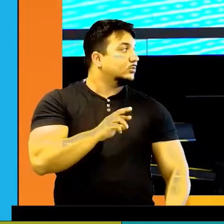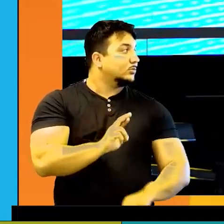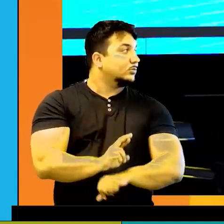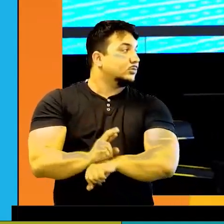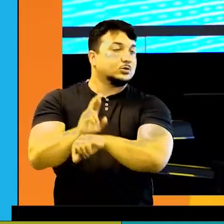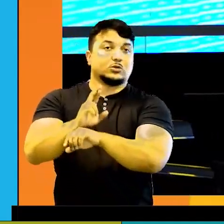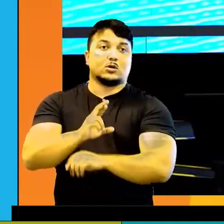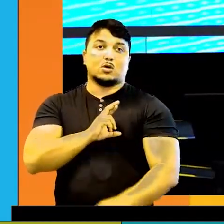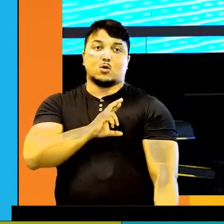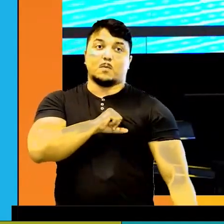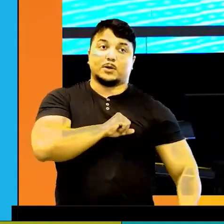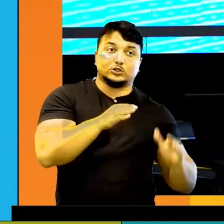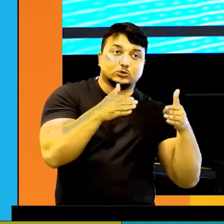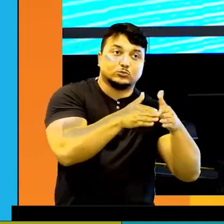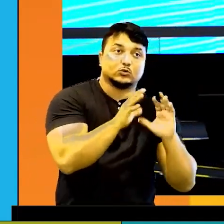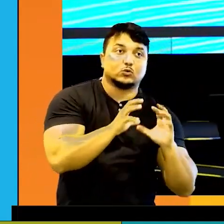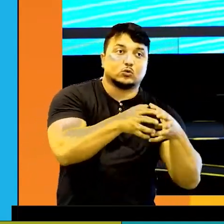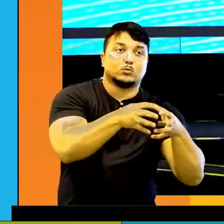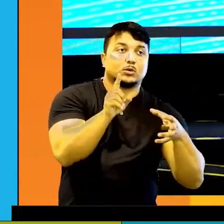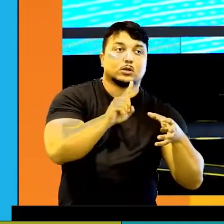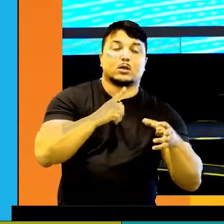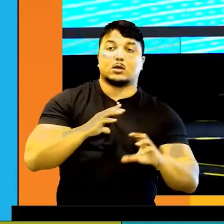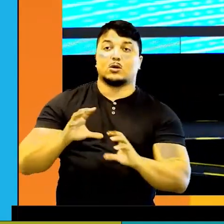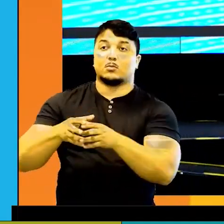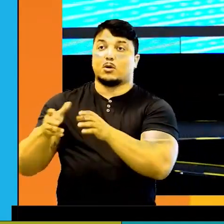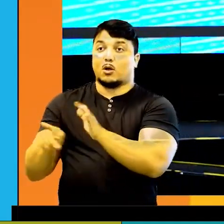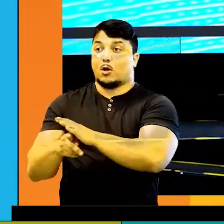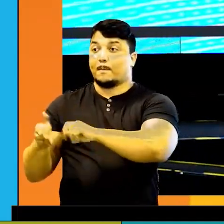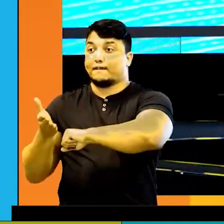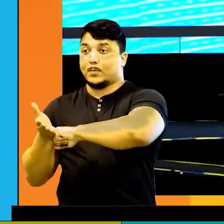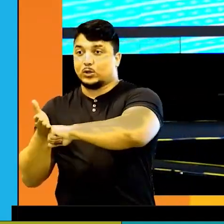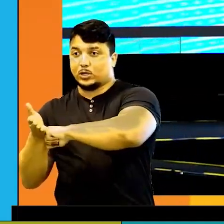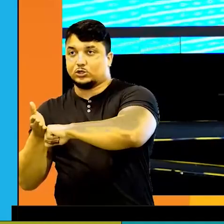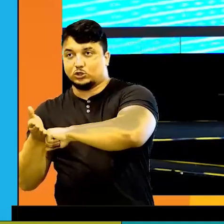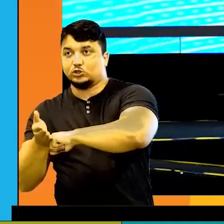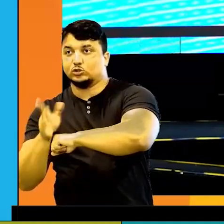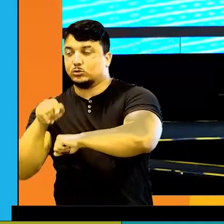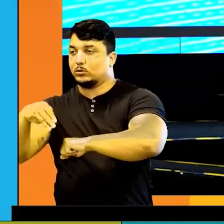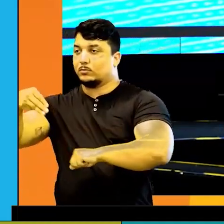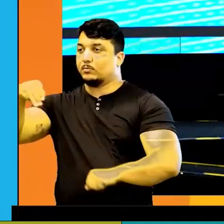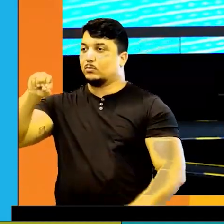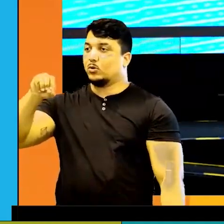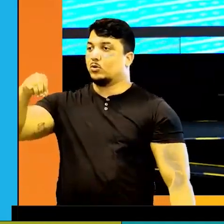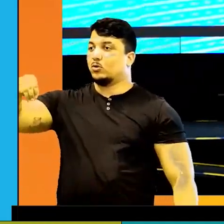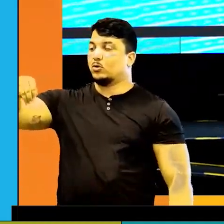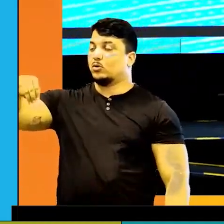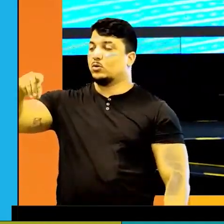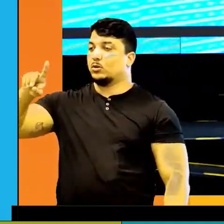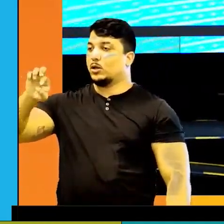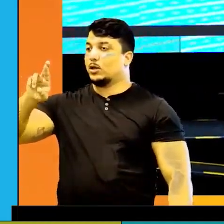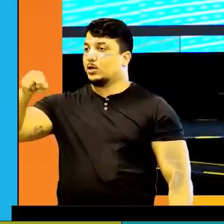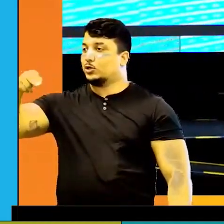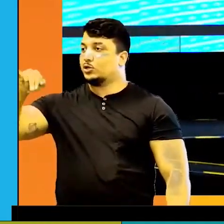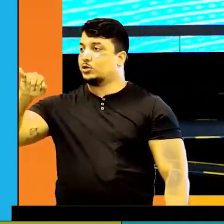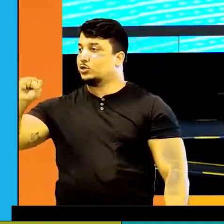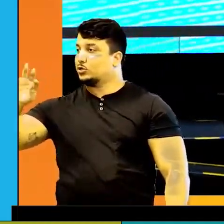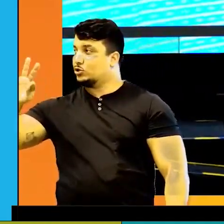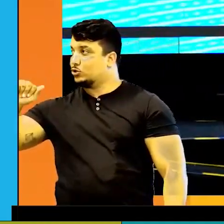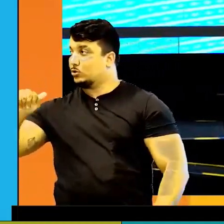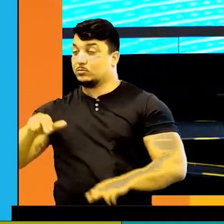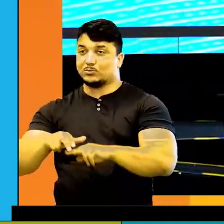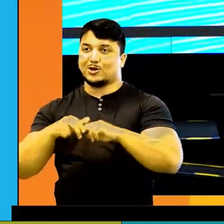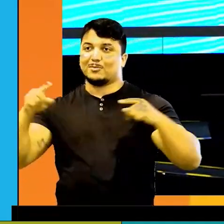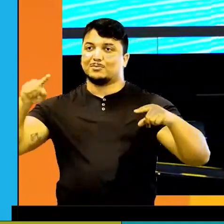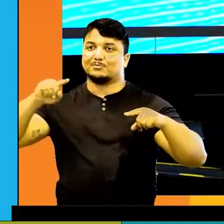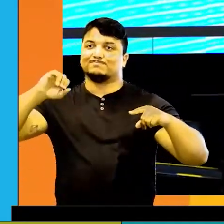a escola romântica, mas que representou a escola modernista. Vinícius foi modernista. Mas aí eu aproveito para fazer a